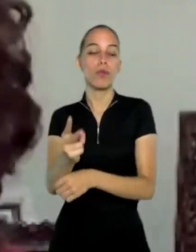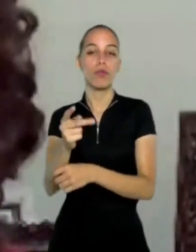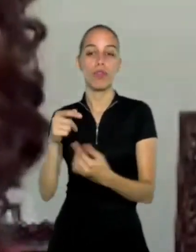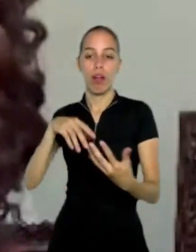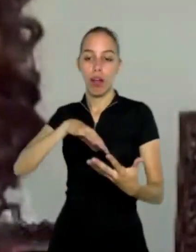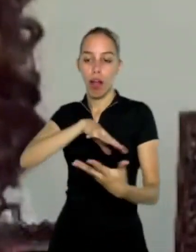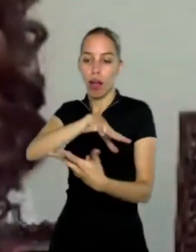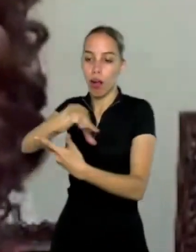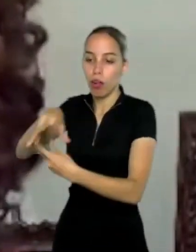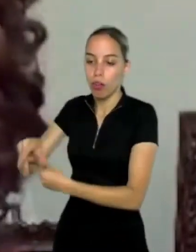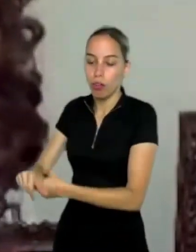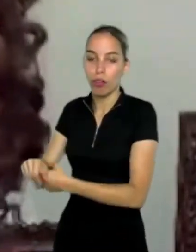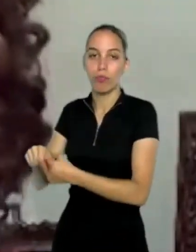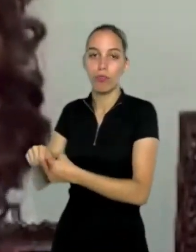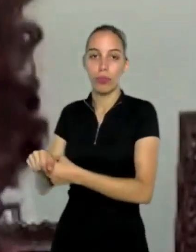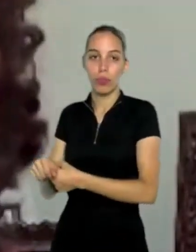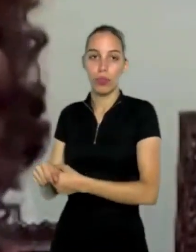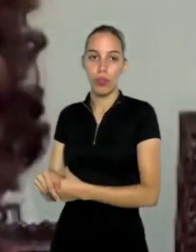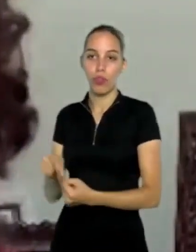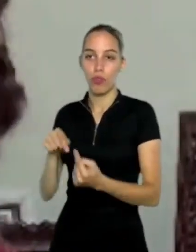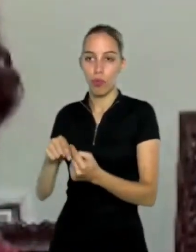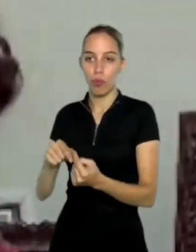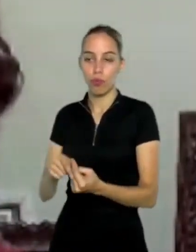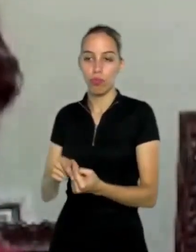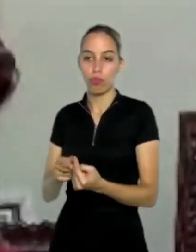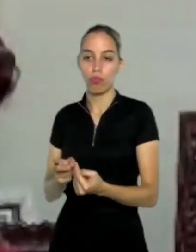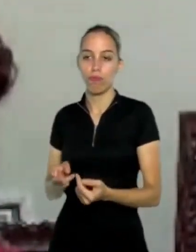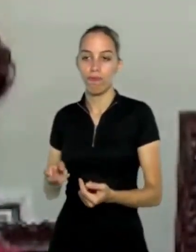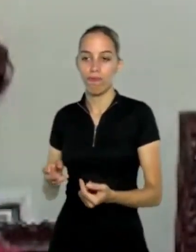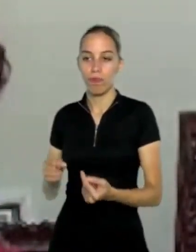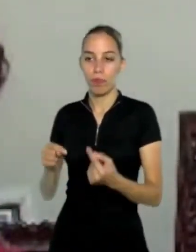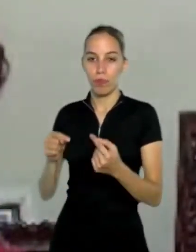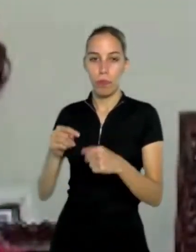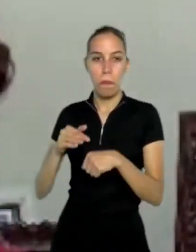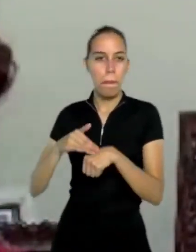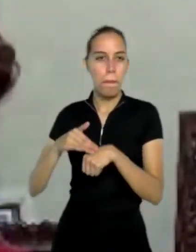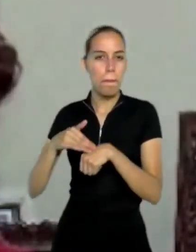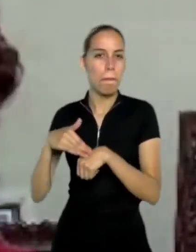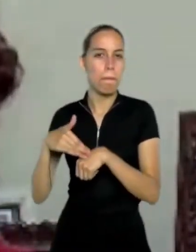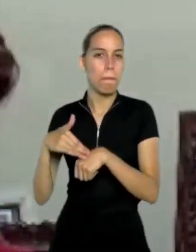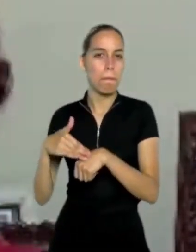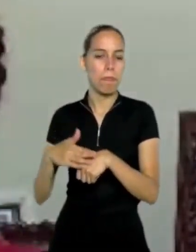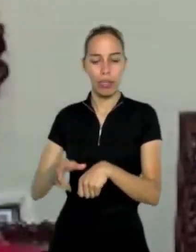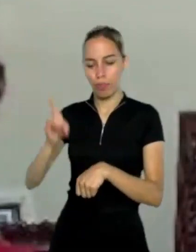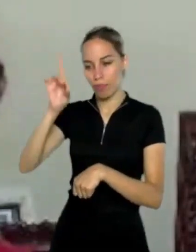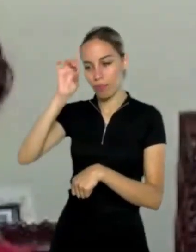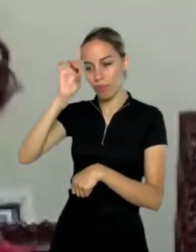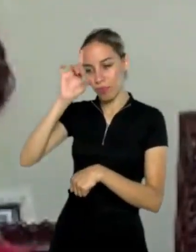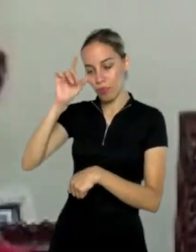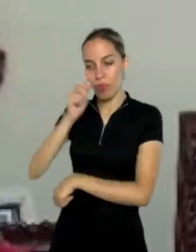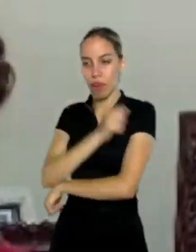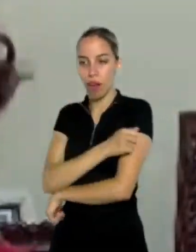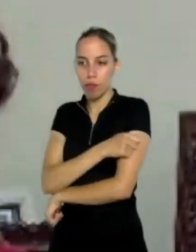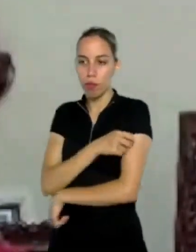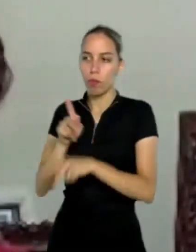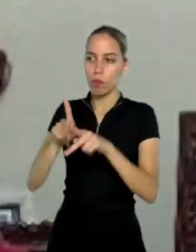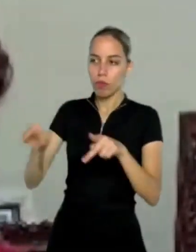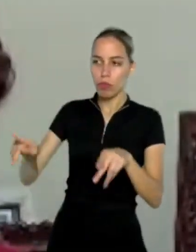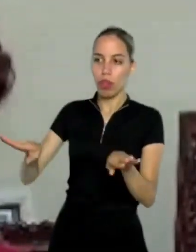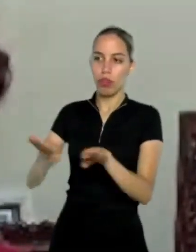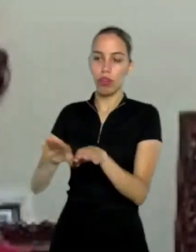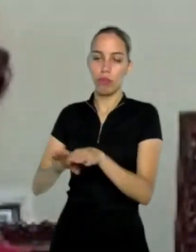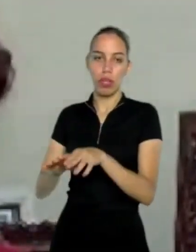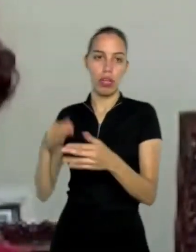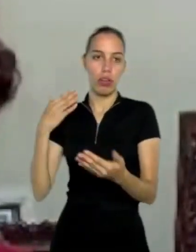né, assim, com Sim. mais constância e mais a miúde mesmo, para poder os alunos, professores e quem